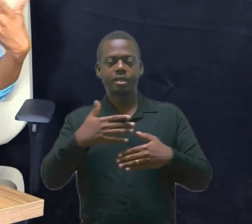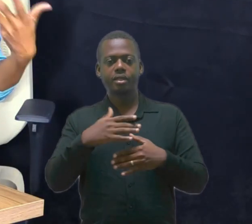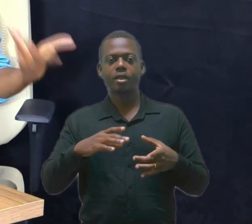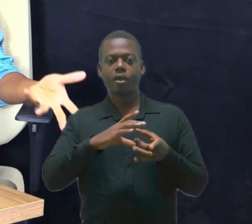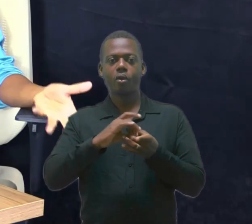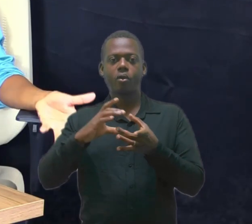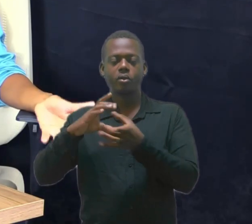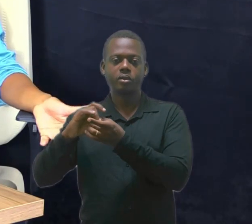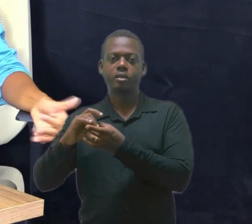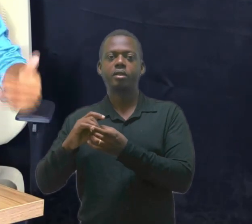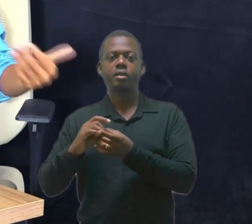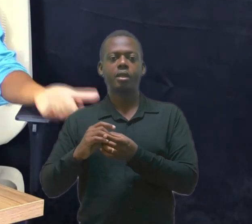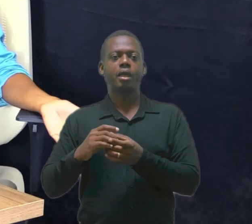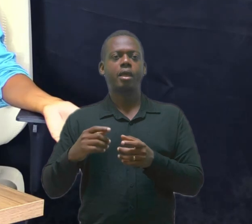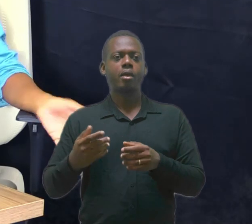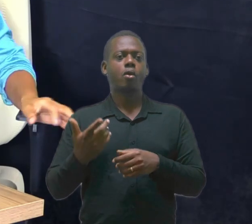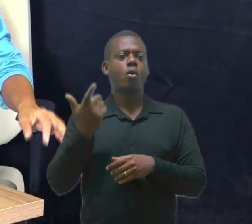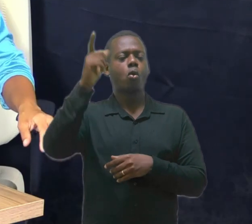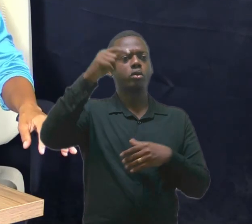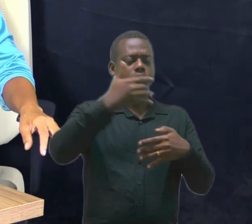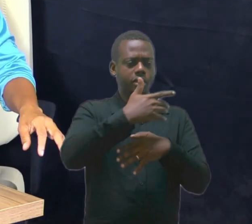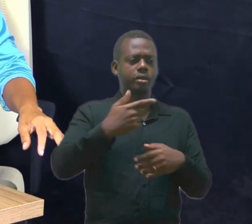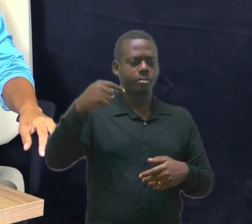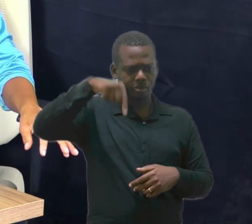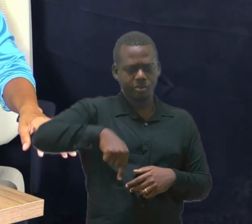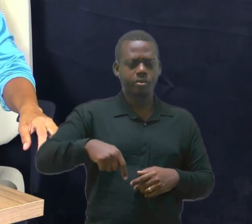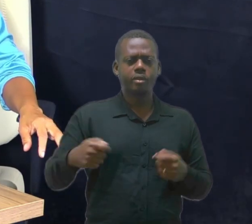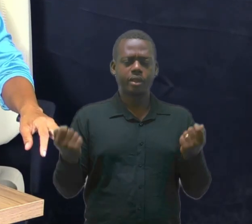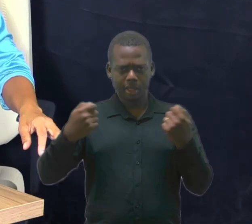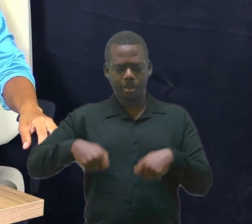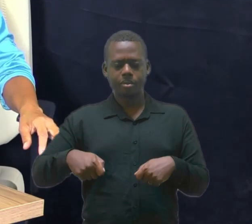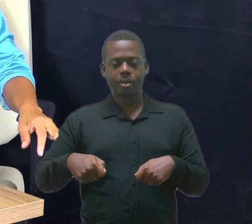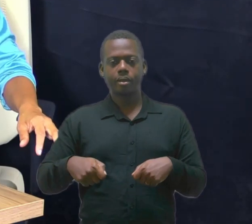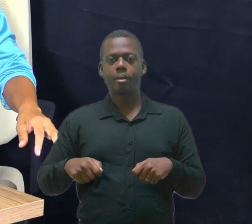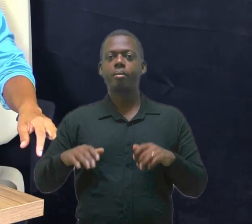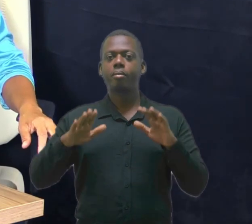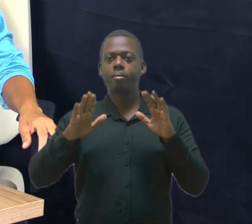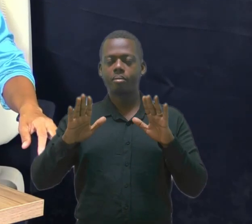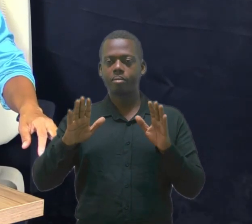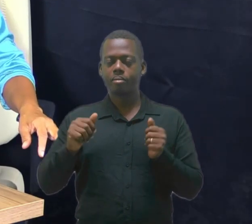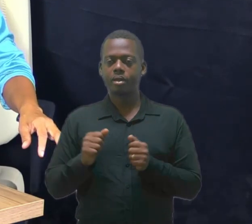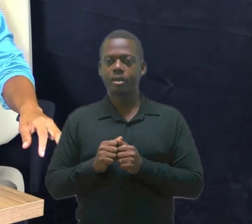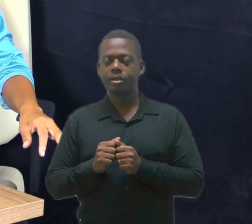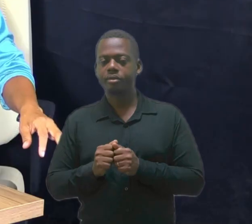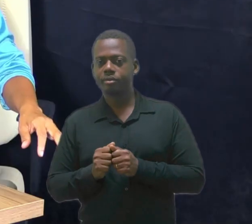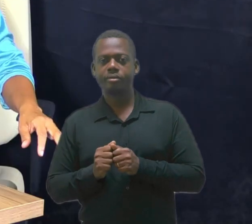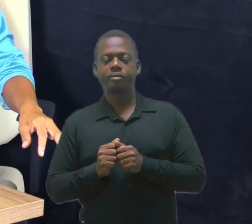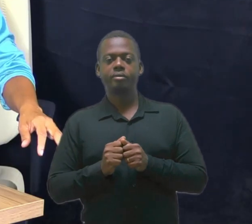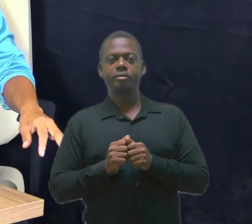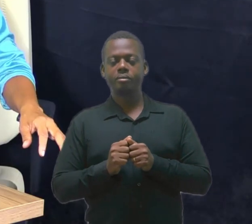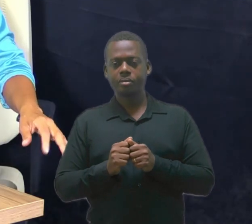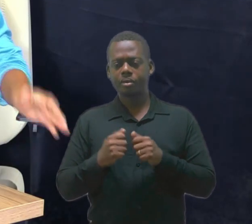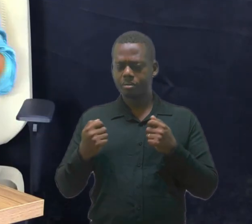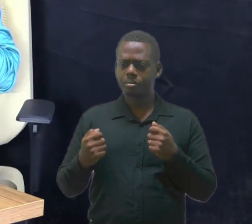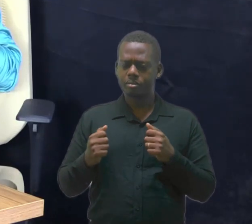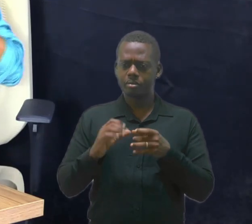todo um contexto. Eu posso trazer intérprete de fora? Com certeza, pelo amor de Deus. Intérprete é intérprete em qualquer lugar, certo? Não quero